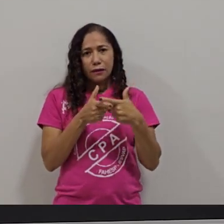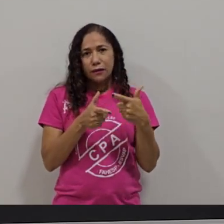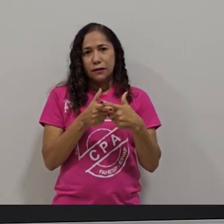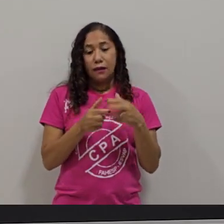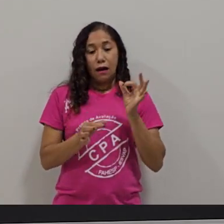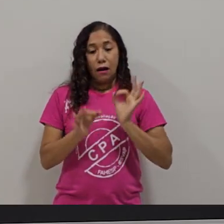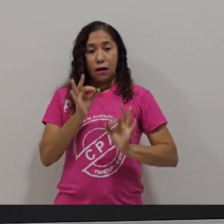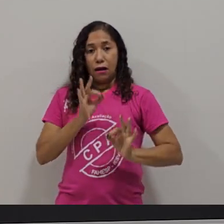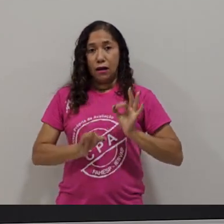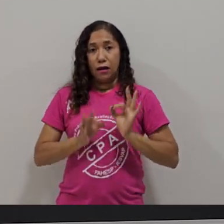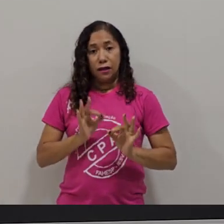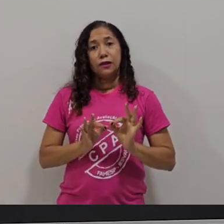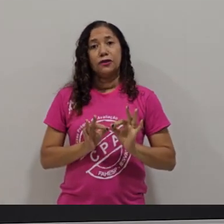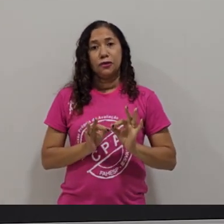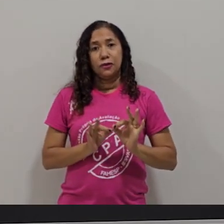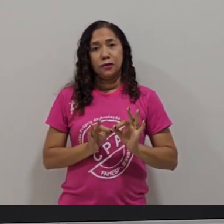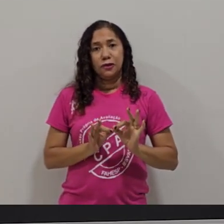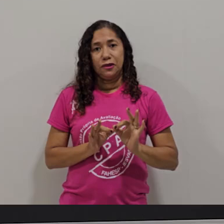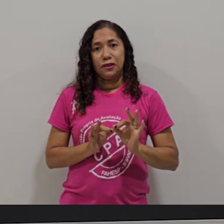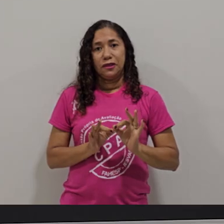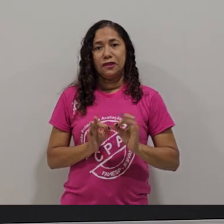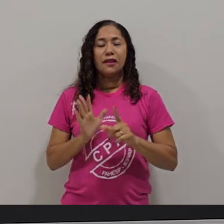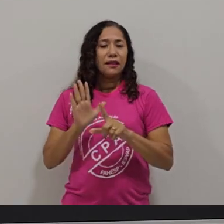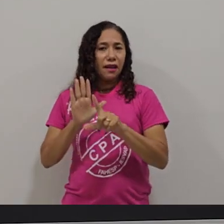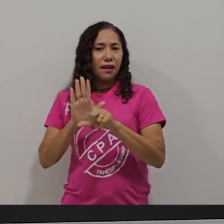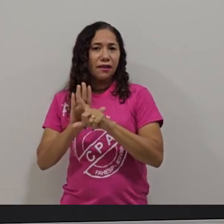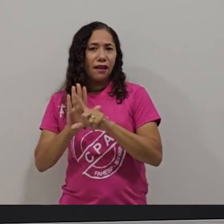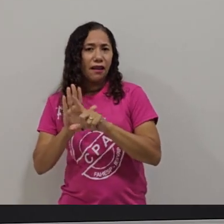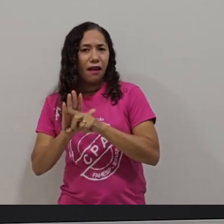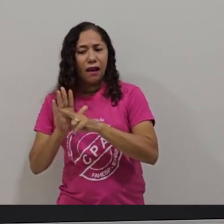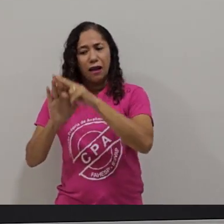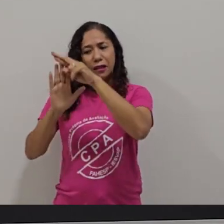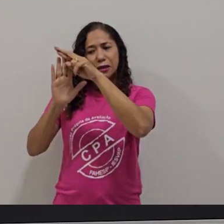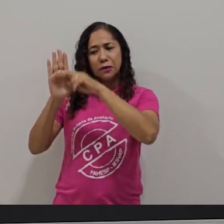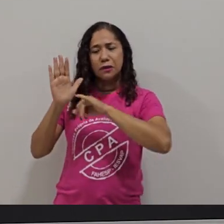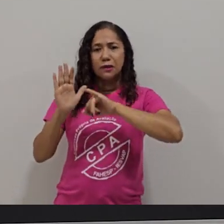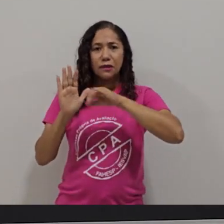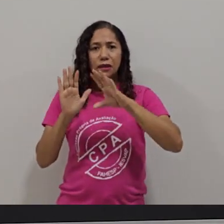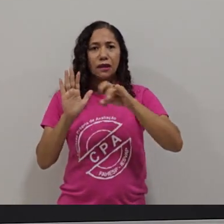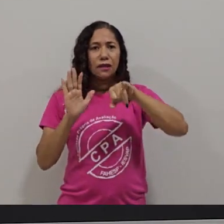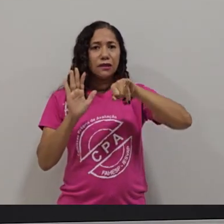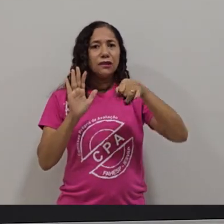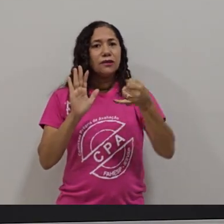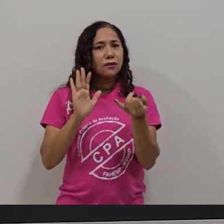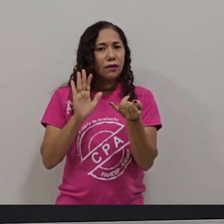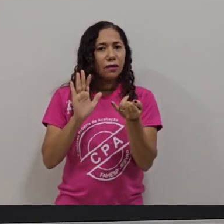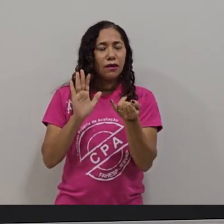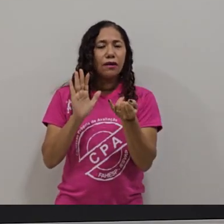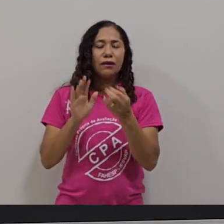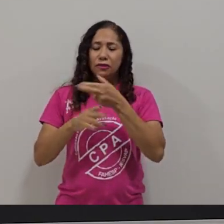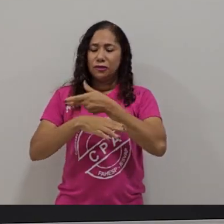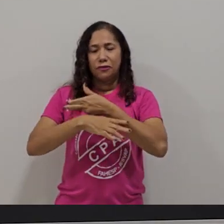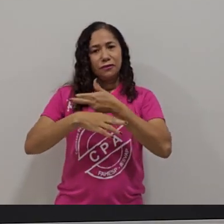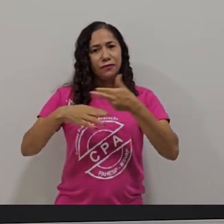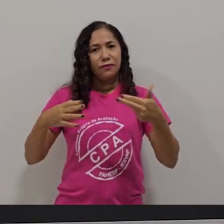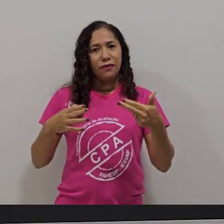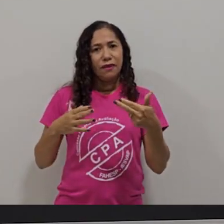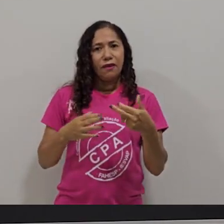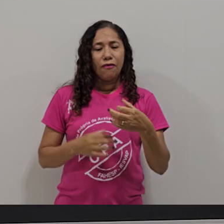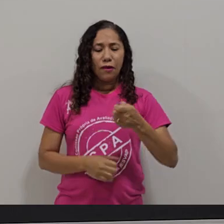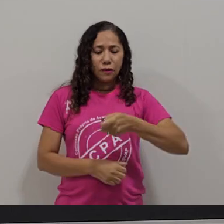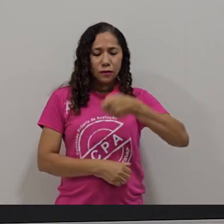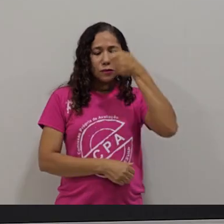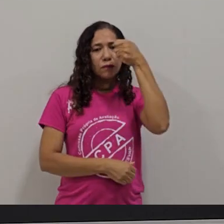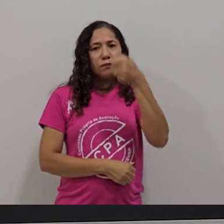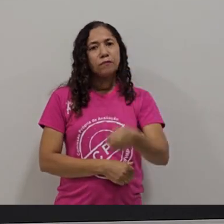A justiça, ela já tem previsão legal em resoluções do CNJ, entendimentos diversos dos